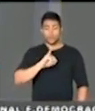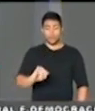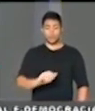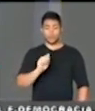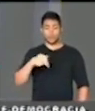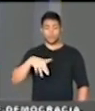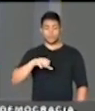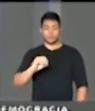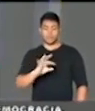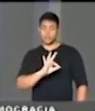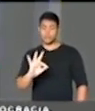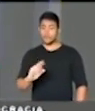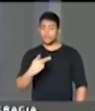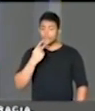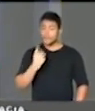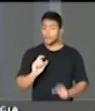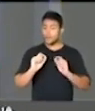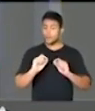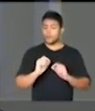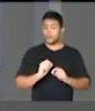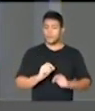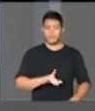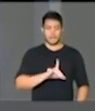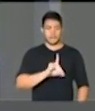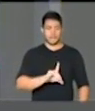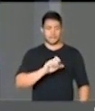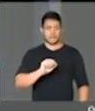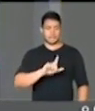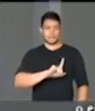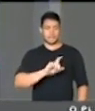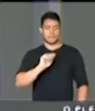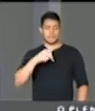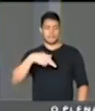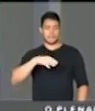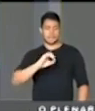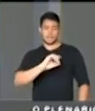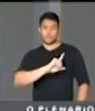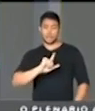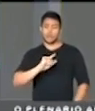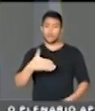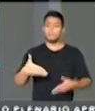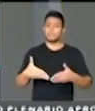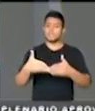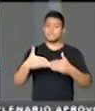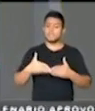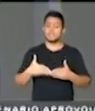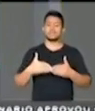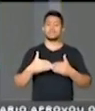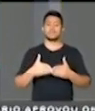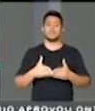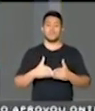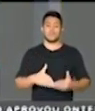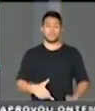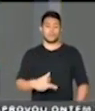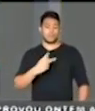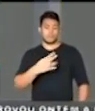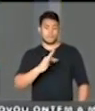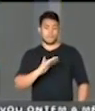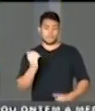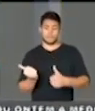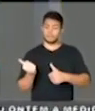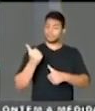livro que Dallagnol foi lá pedir para colocar na frente o caso do PT e de Lula, porque senão ele